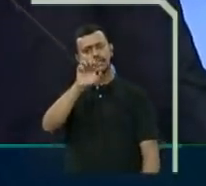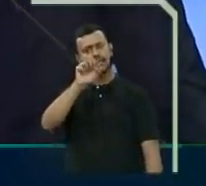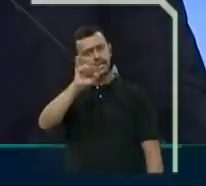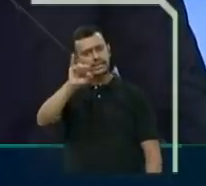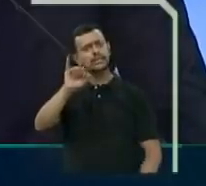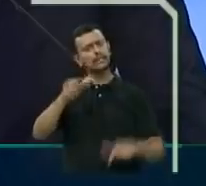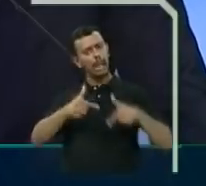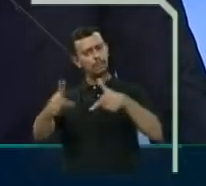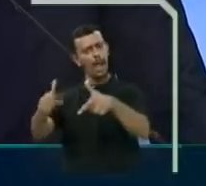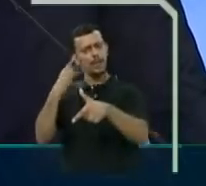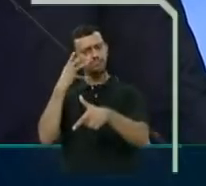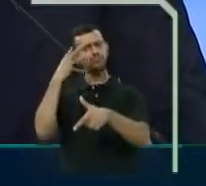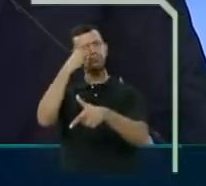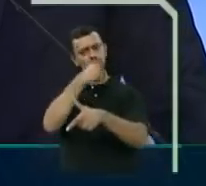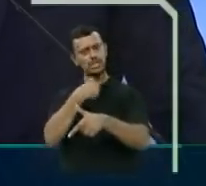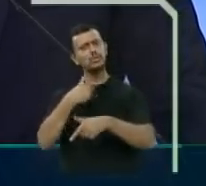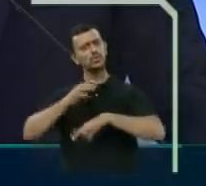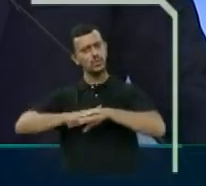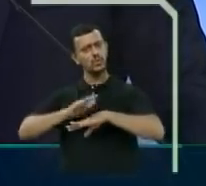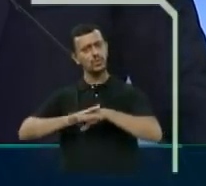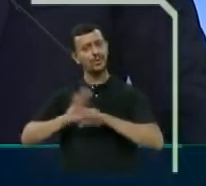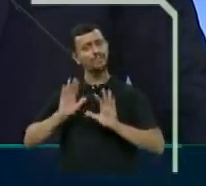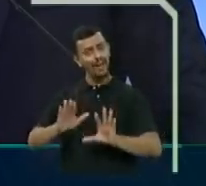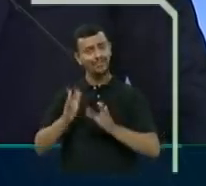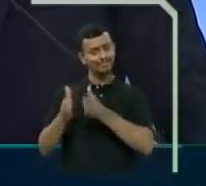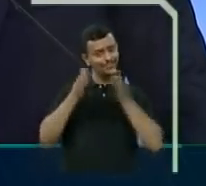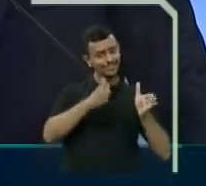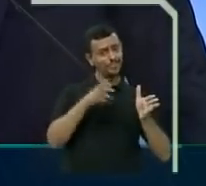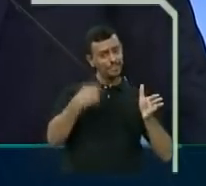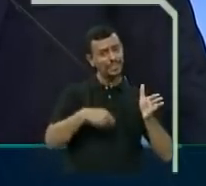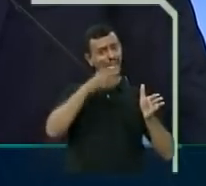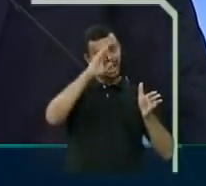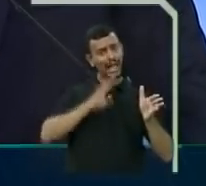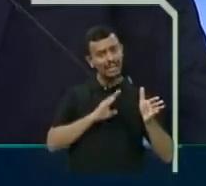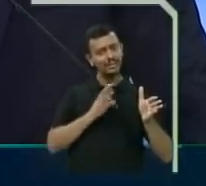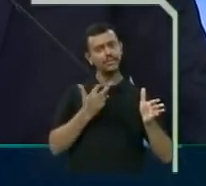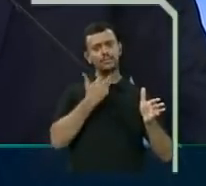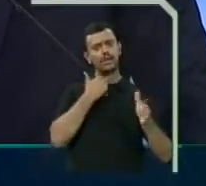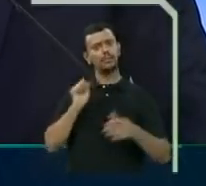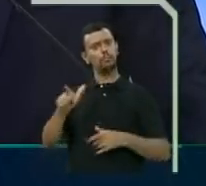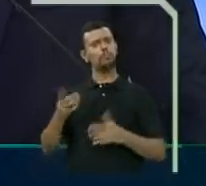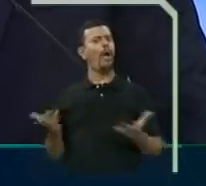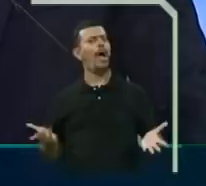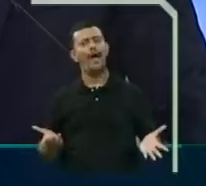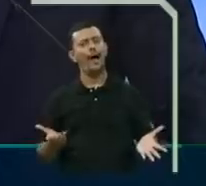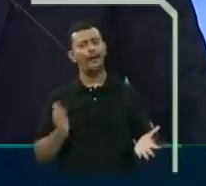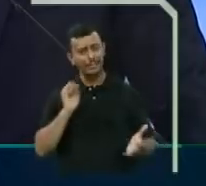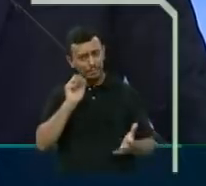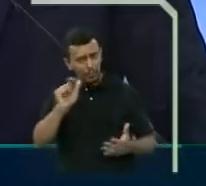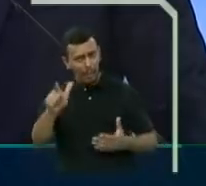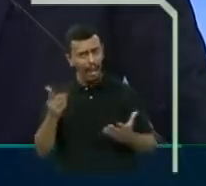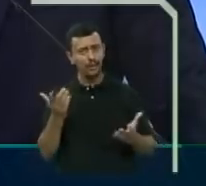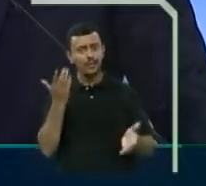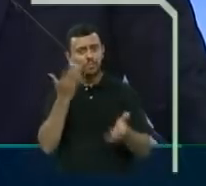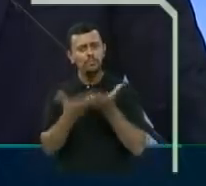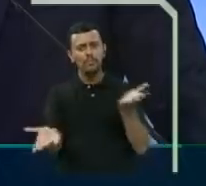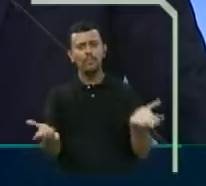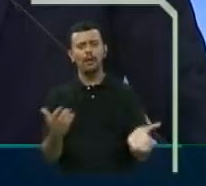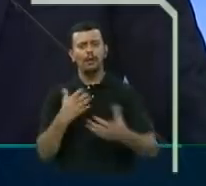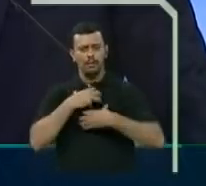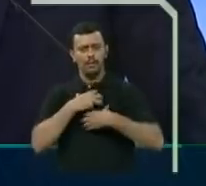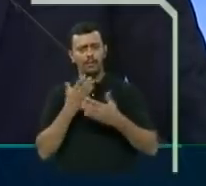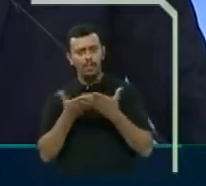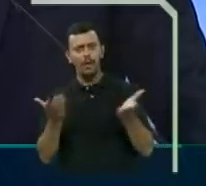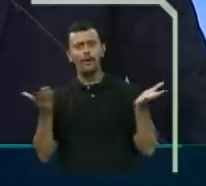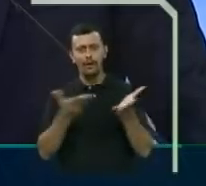quero alertar todo mundo, né? Tem que fazer de graça, não pode ser pago. Se for pago, perde todo sentido, não é? A gente tem as ETECs